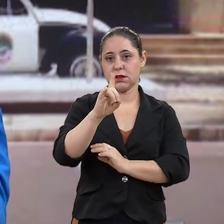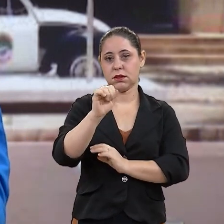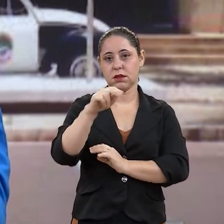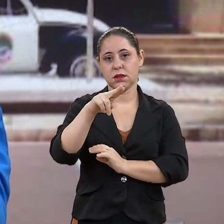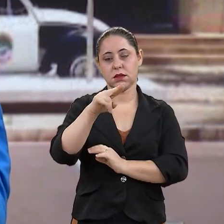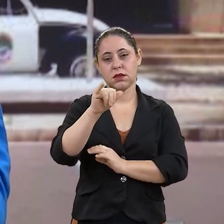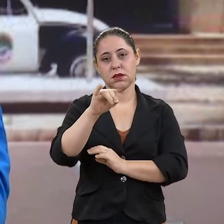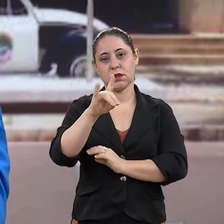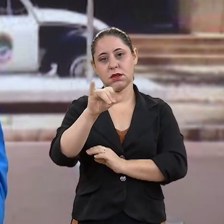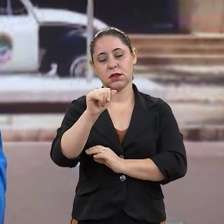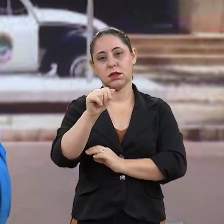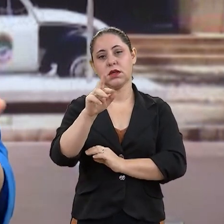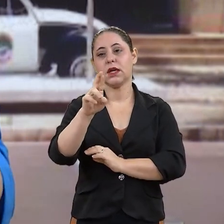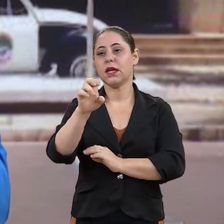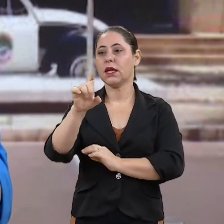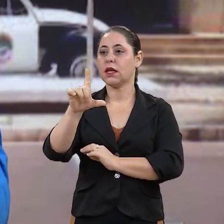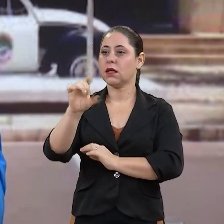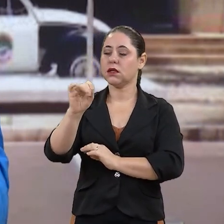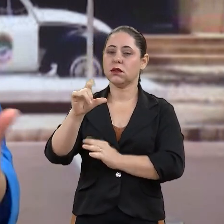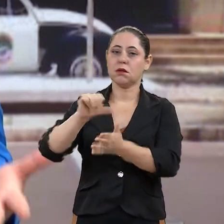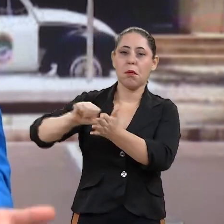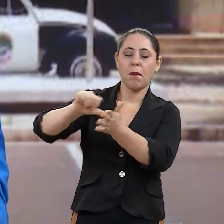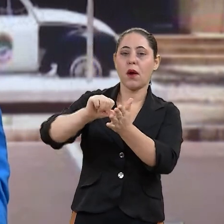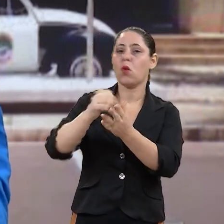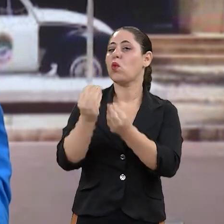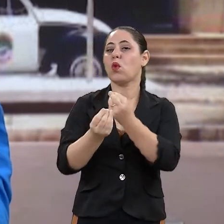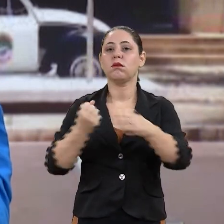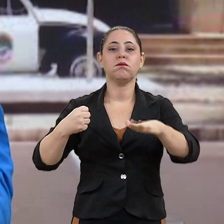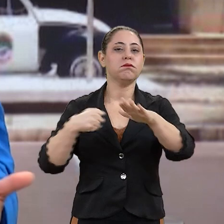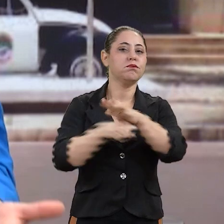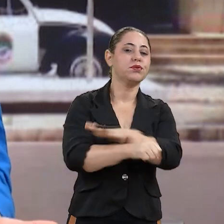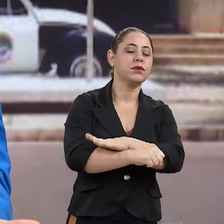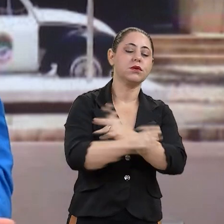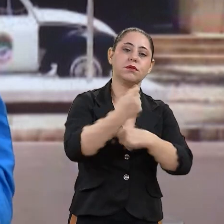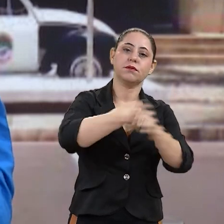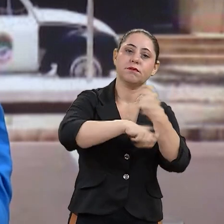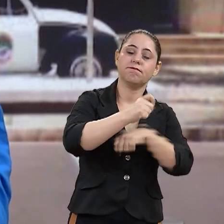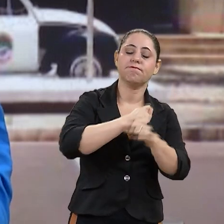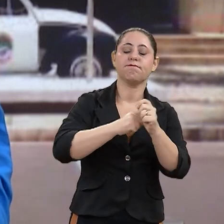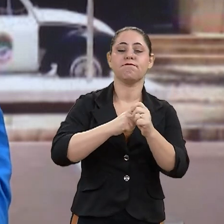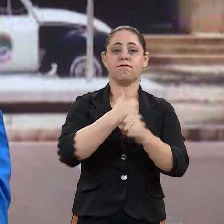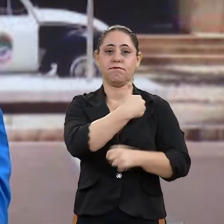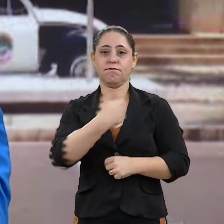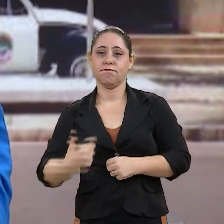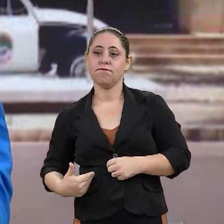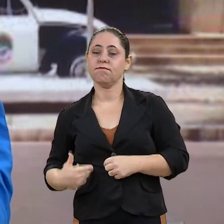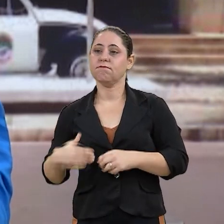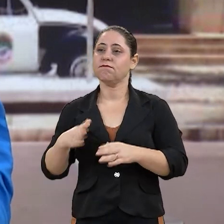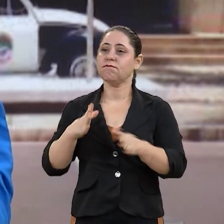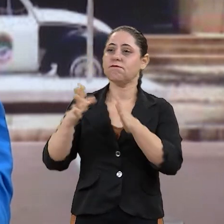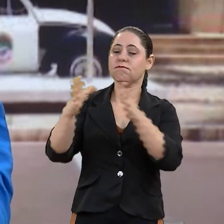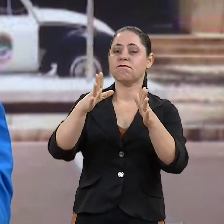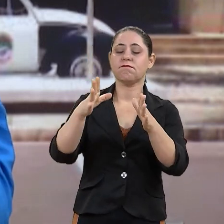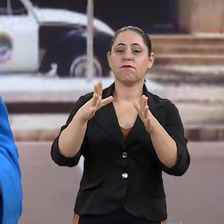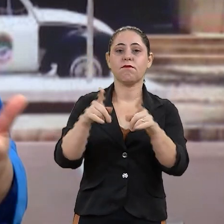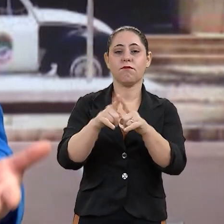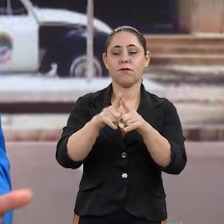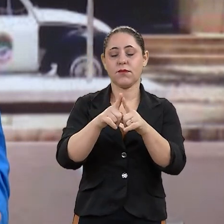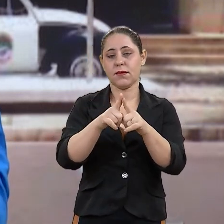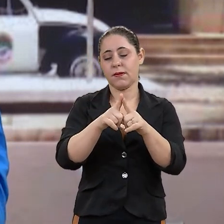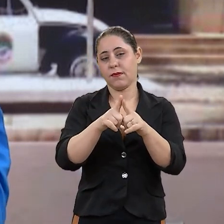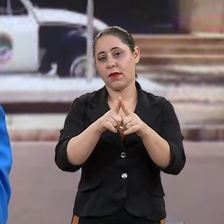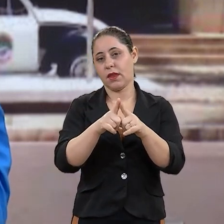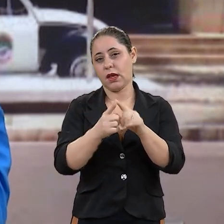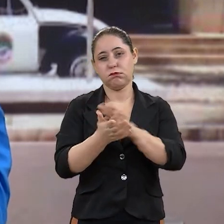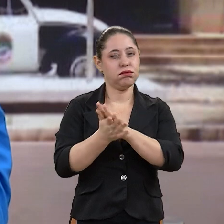Cidadania em Rede, e aí alguns desses eixos é inserção econômica, governança, intersetorialidade, prevenção